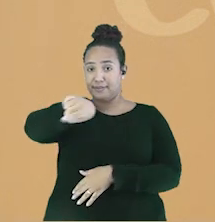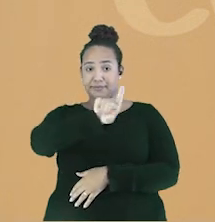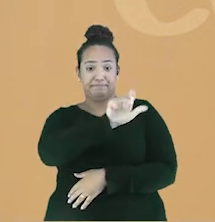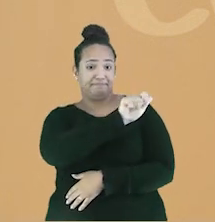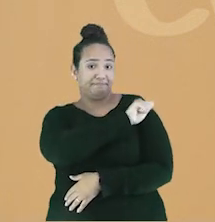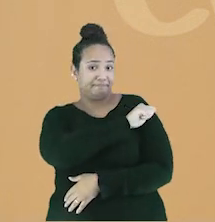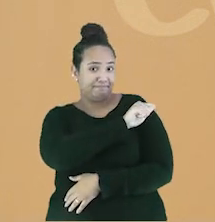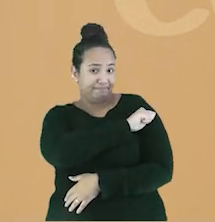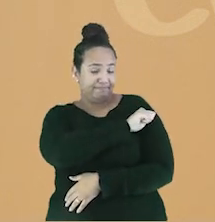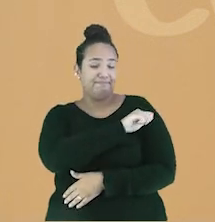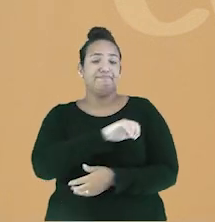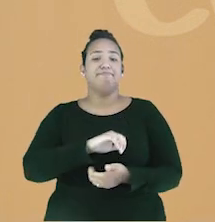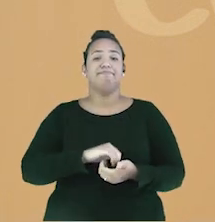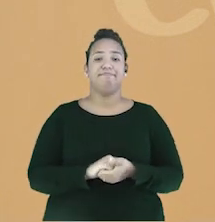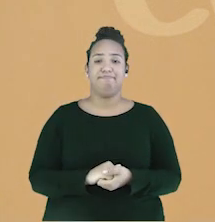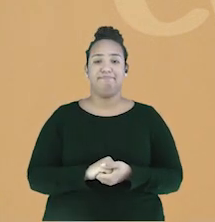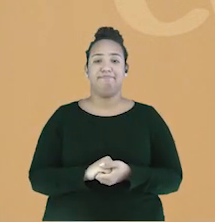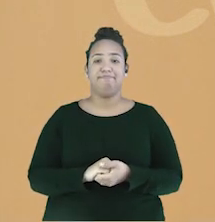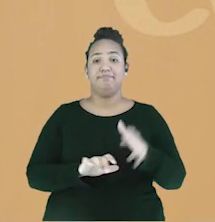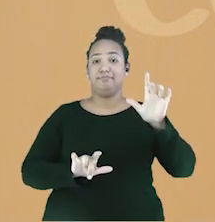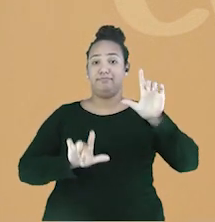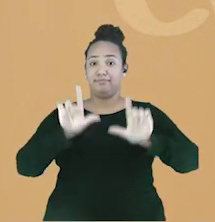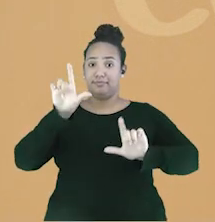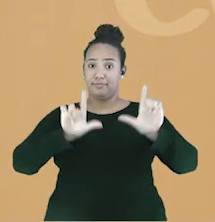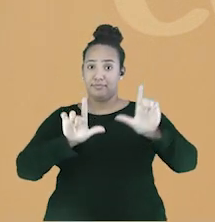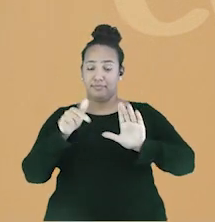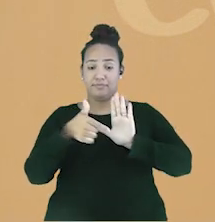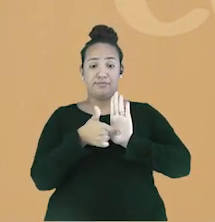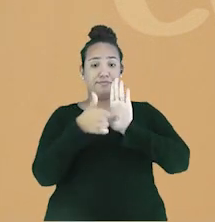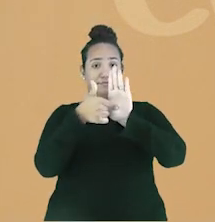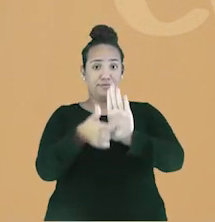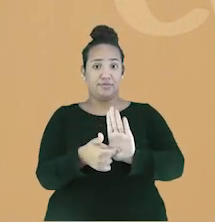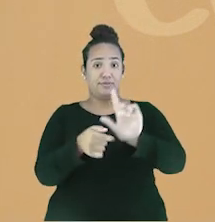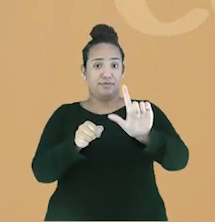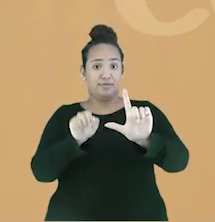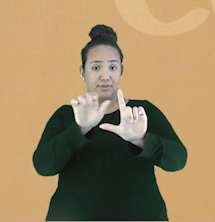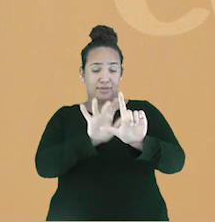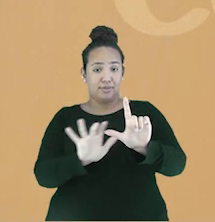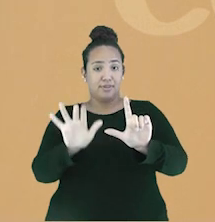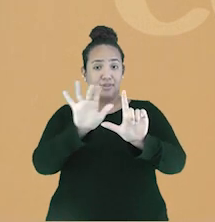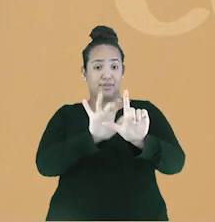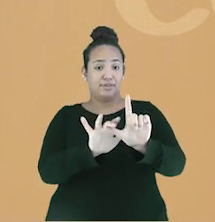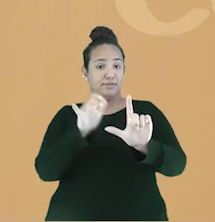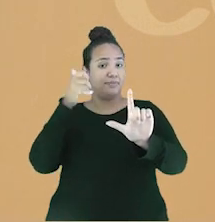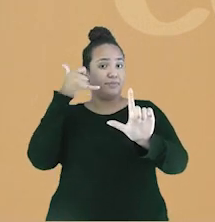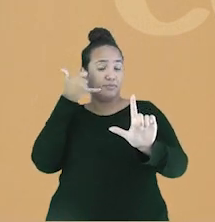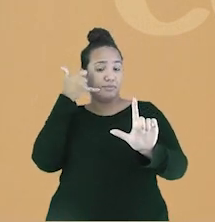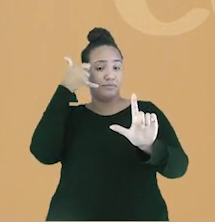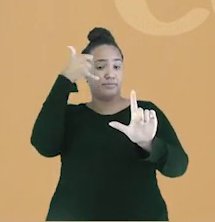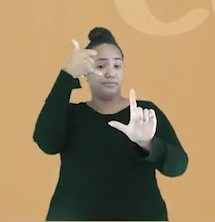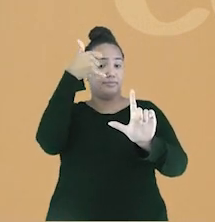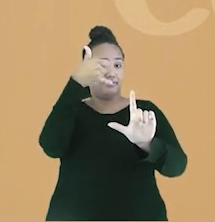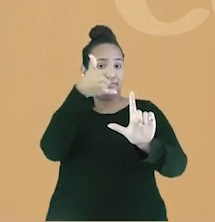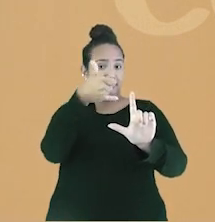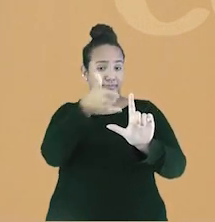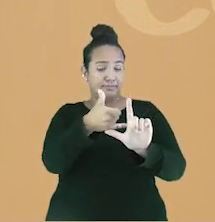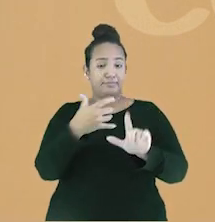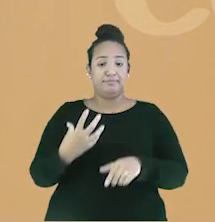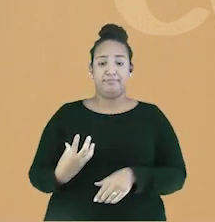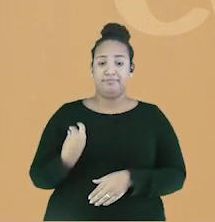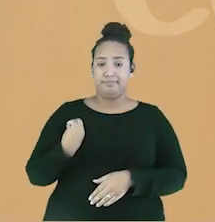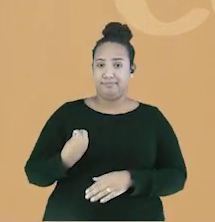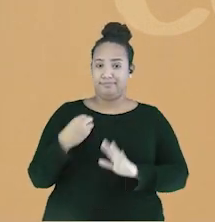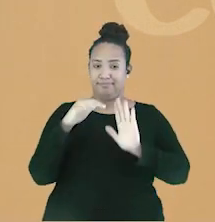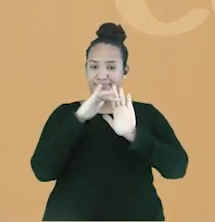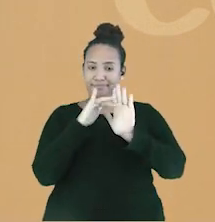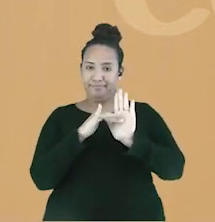estão nos assistindo. Na tela vai aparecer o QR Code. Aponte a câmera de um celular para registrar a sua